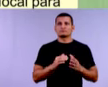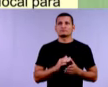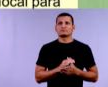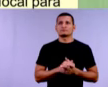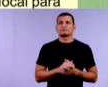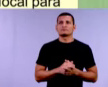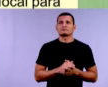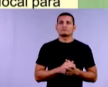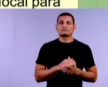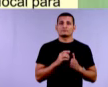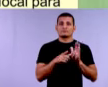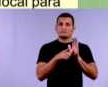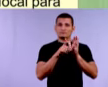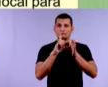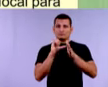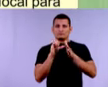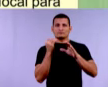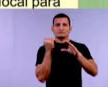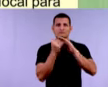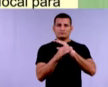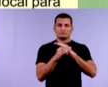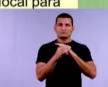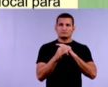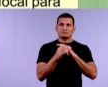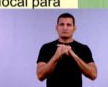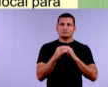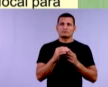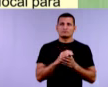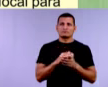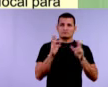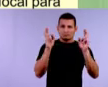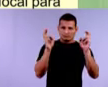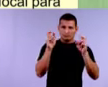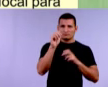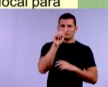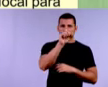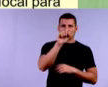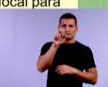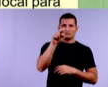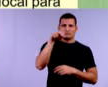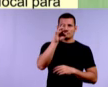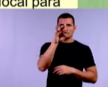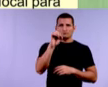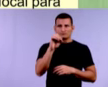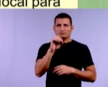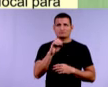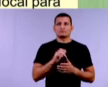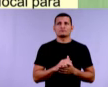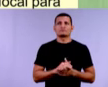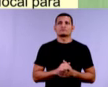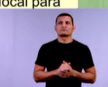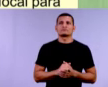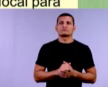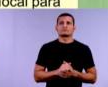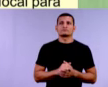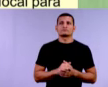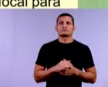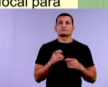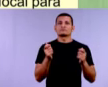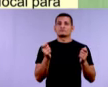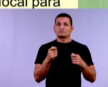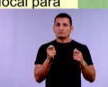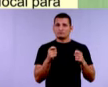Por isso que antes de enviar o e-mail, o campo assunto ou subject vai permitir que essa mensagem